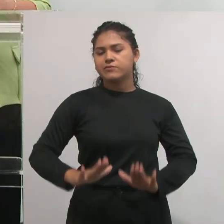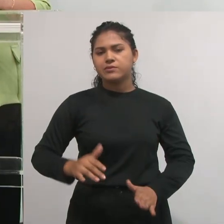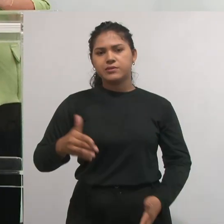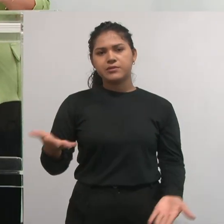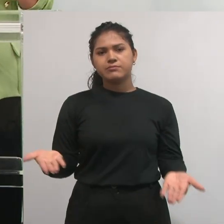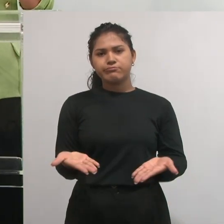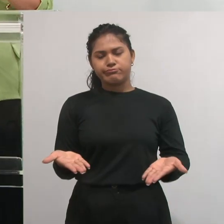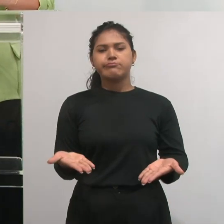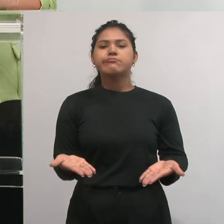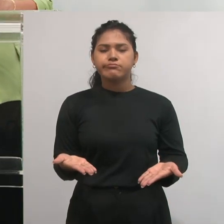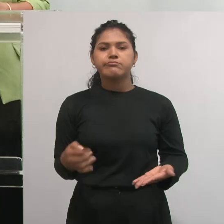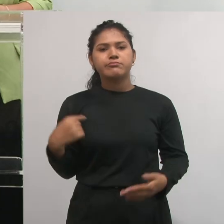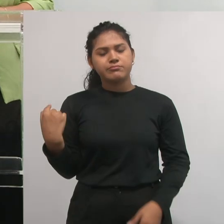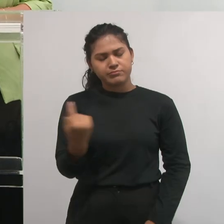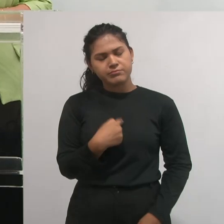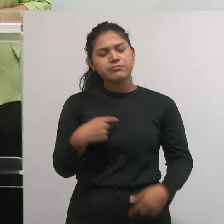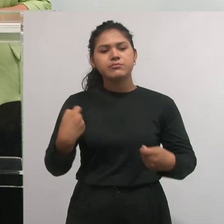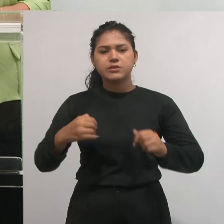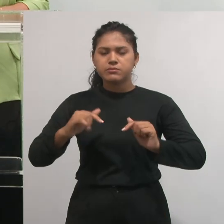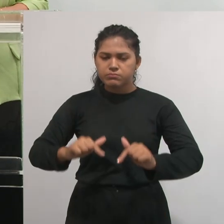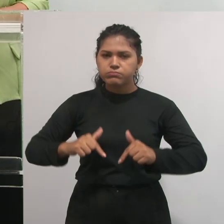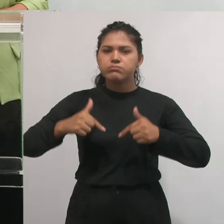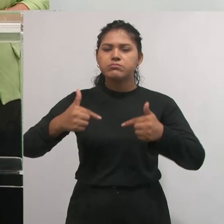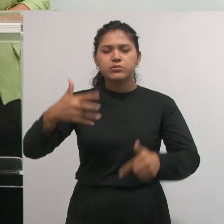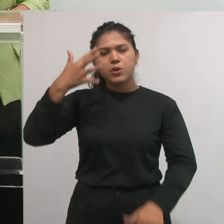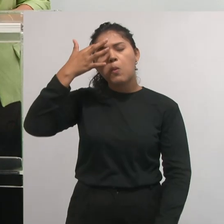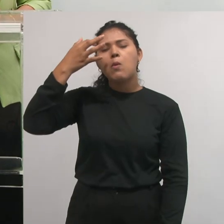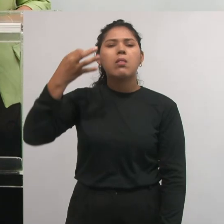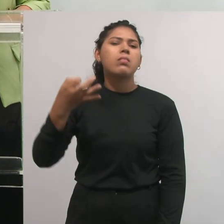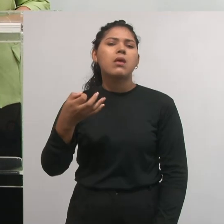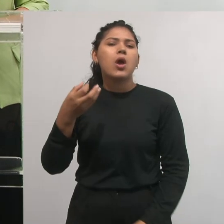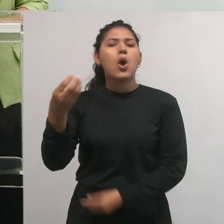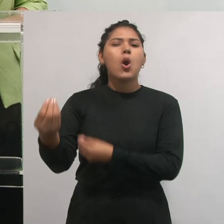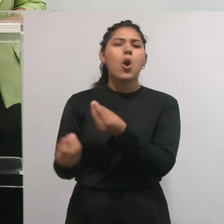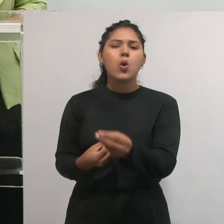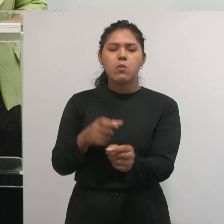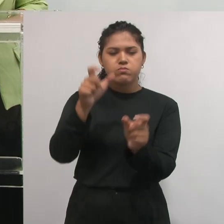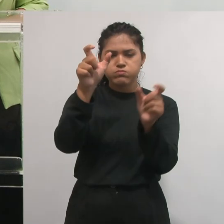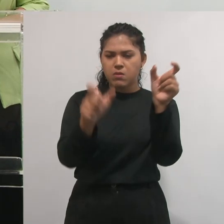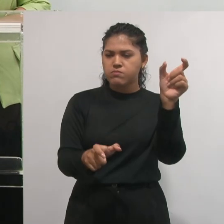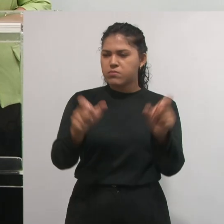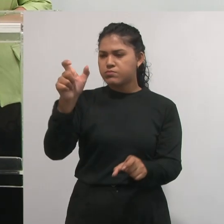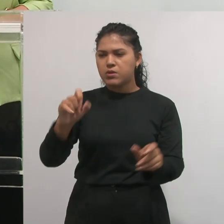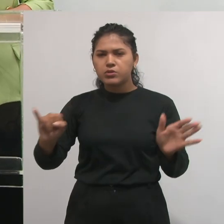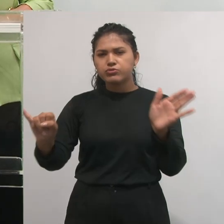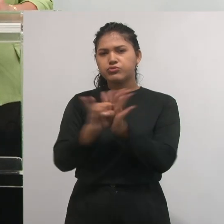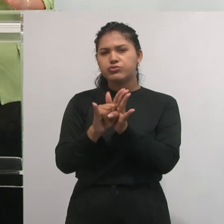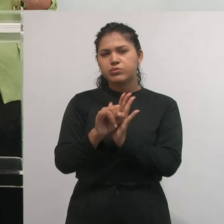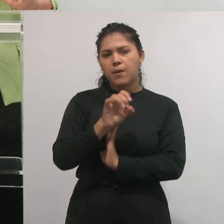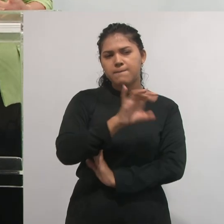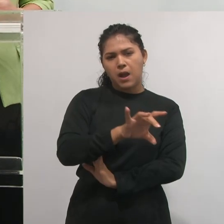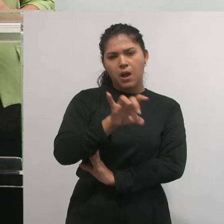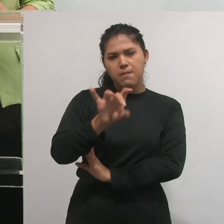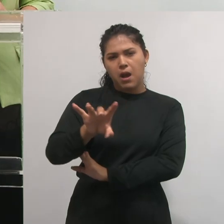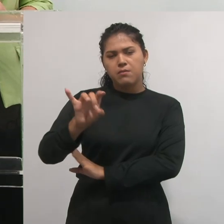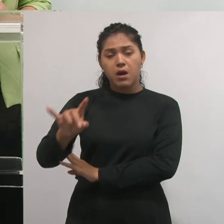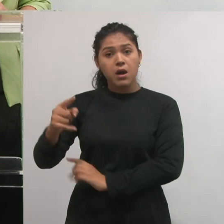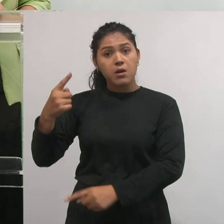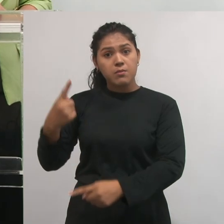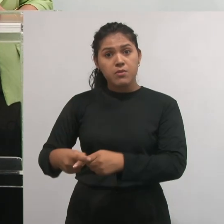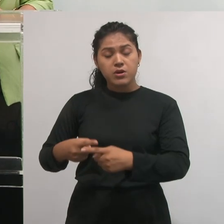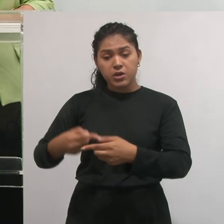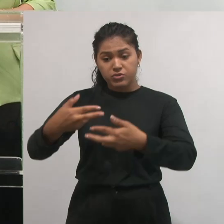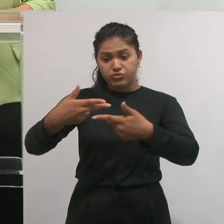Então, a gente vai refletir junto com esse jovem como que ele se reconhece, porque a